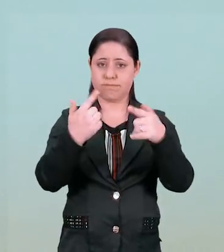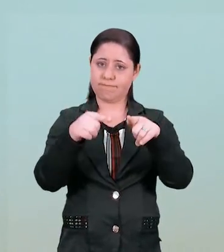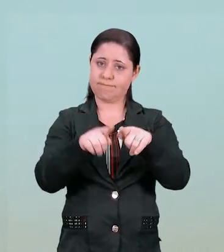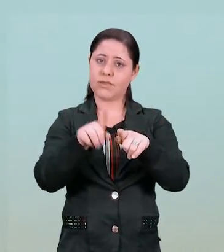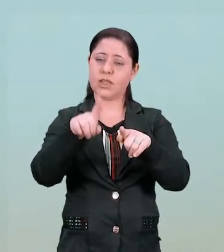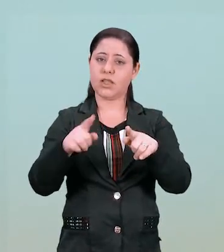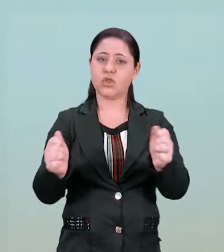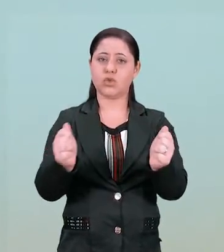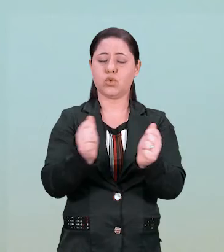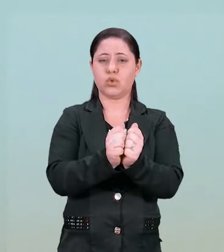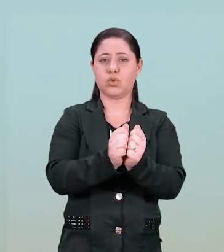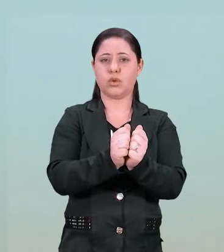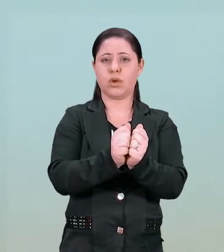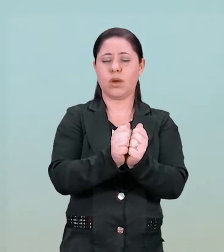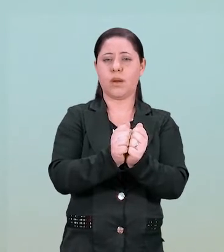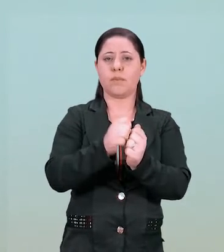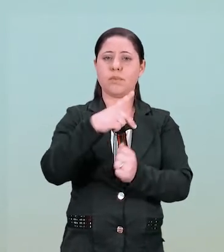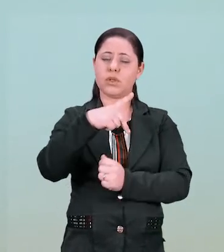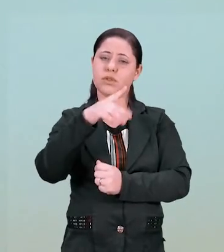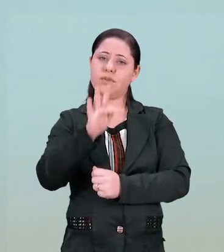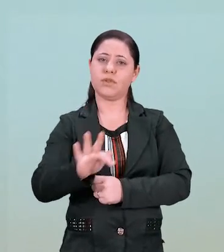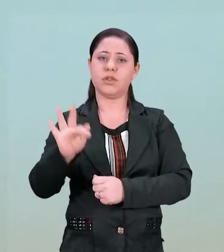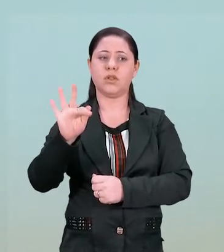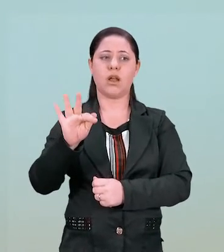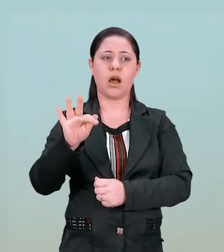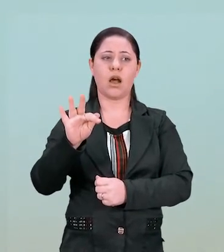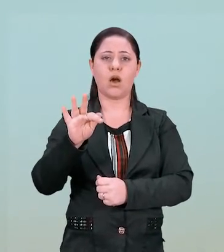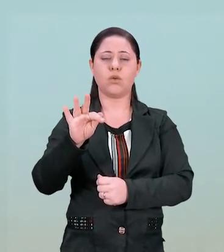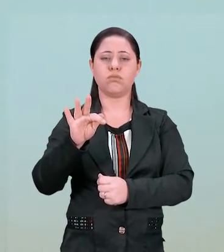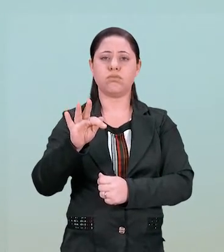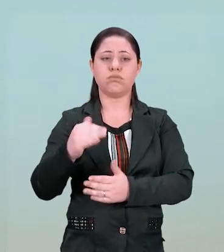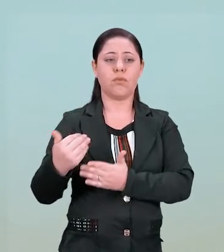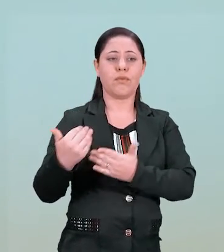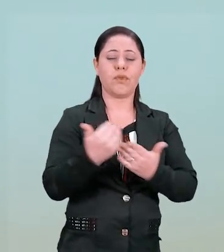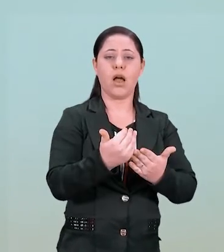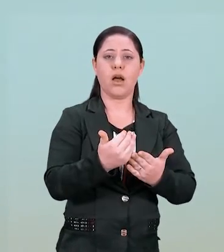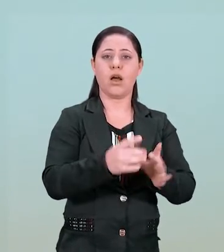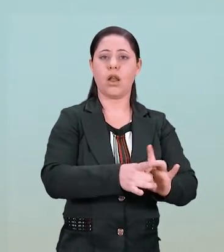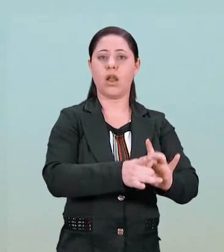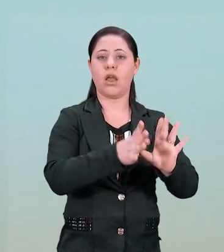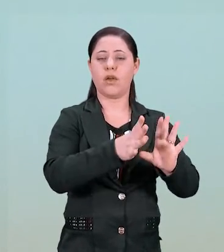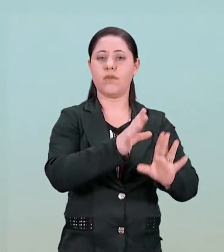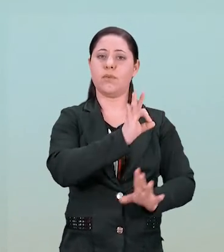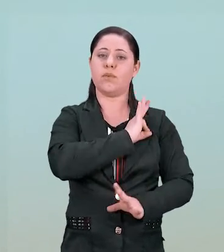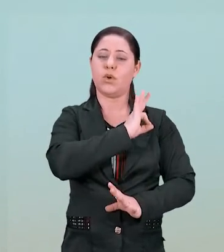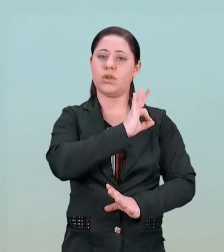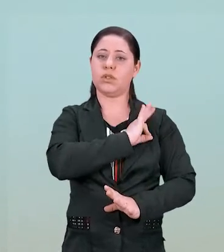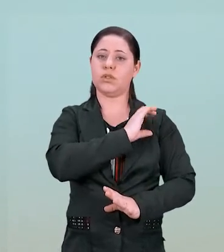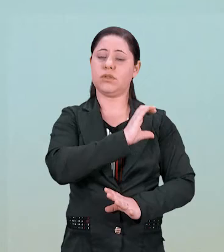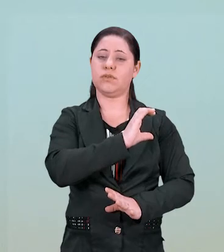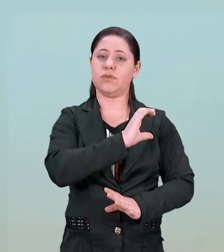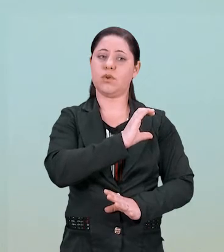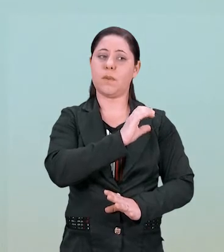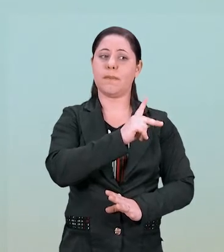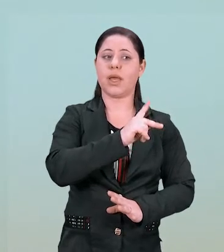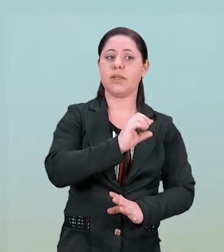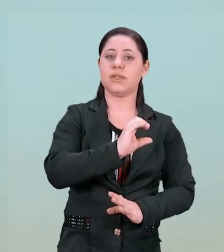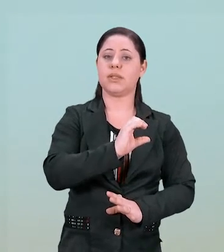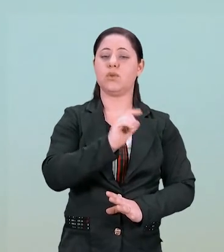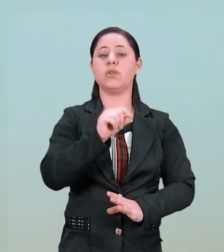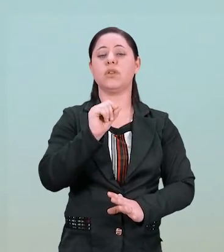Federal, outorga à Polícia Civil a autorização para combater, para reprimir o tráfico de drogas, que